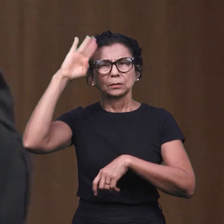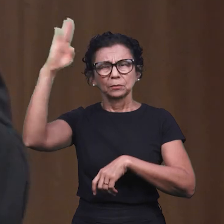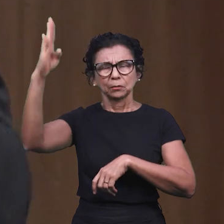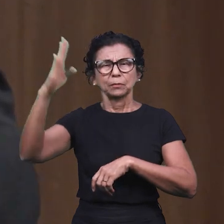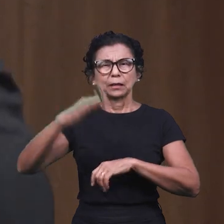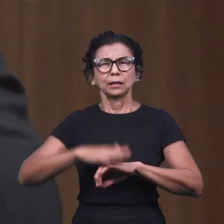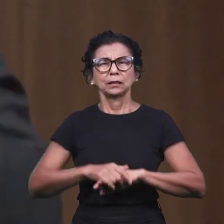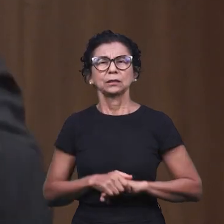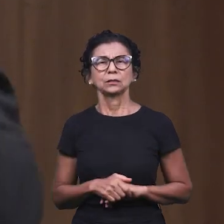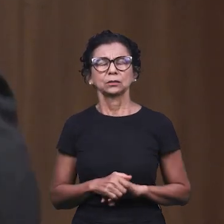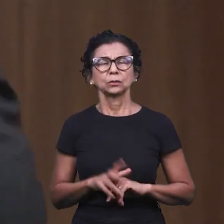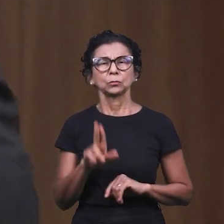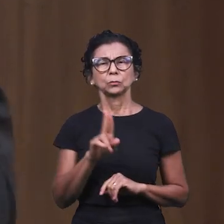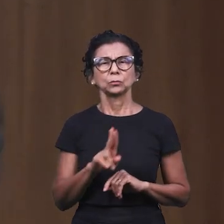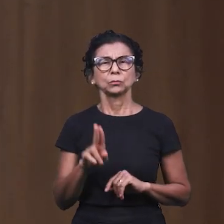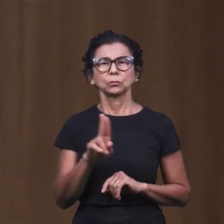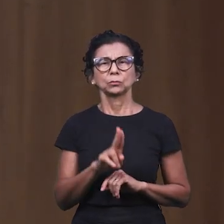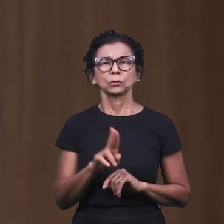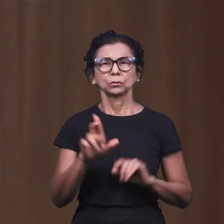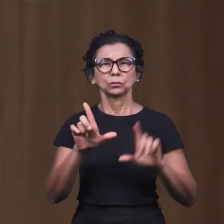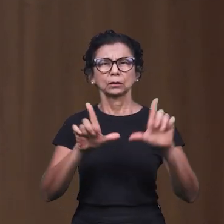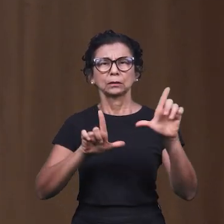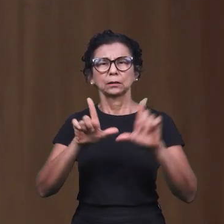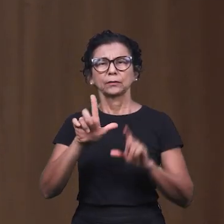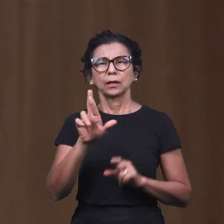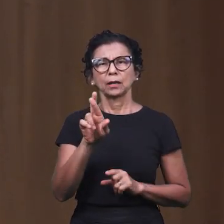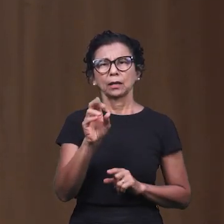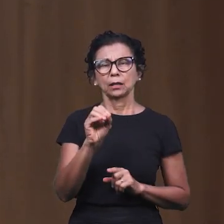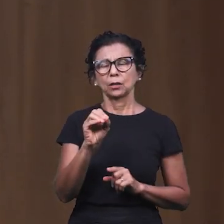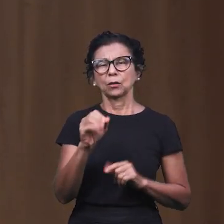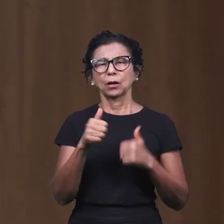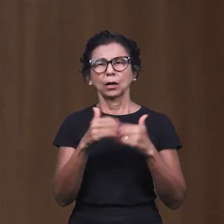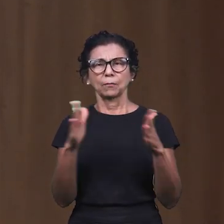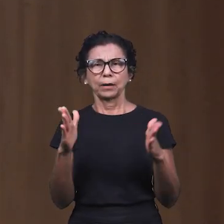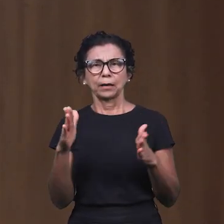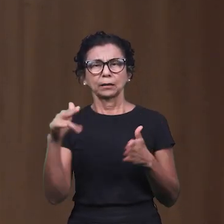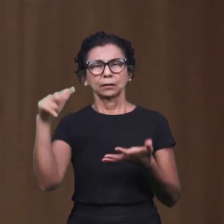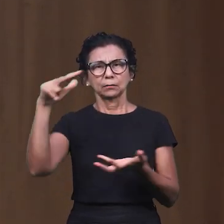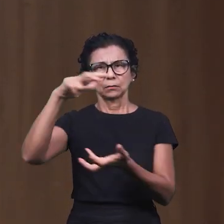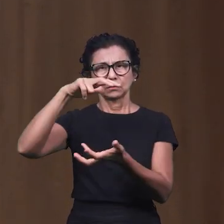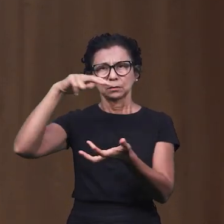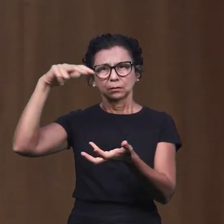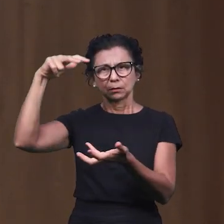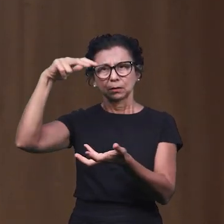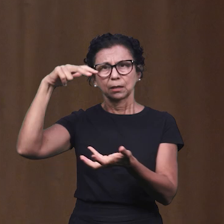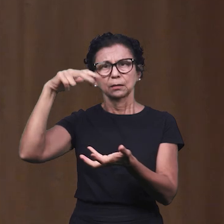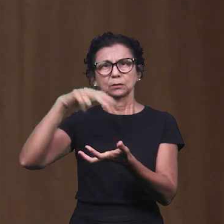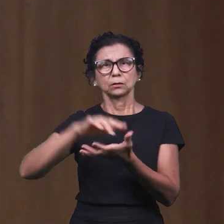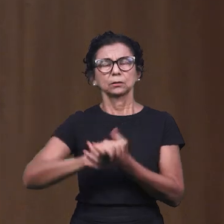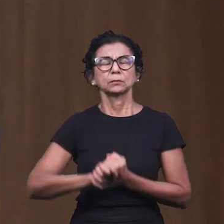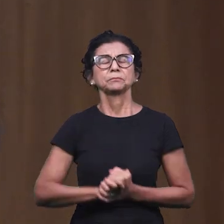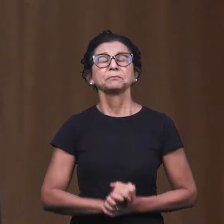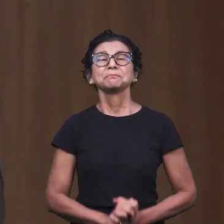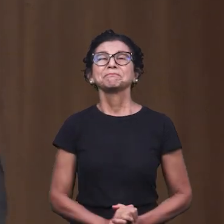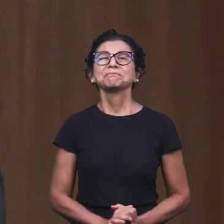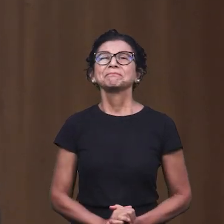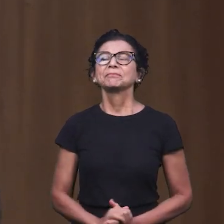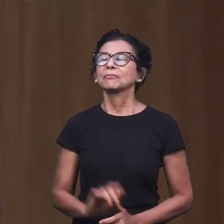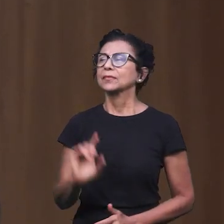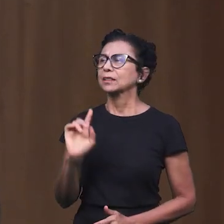alimenta, então assim, é exatamente essa unificação da doutrina, né? Que seria um dos grandes, vamos dizer